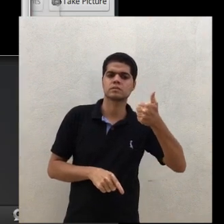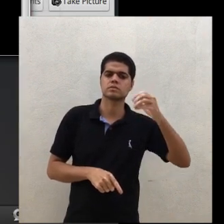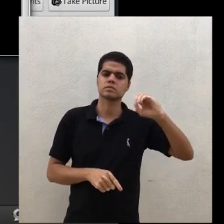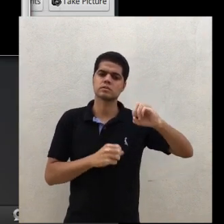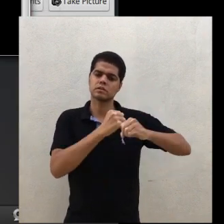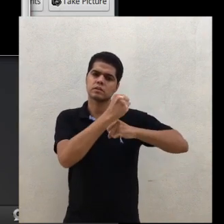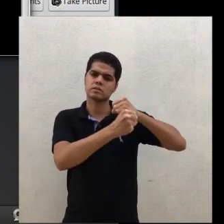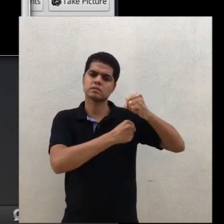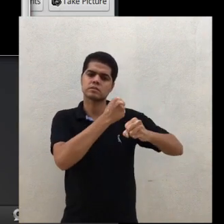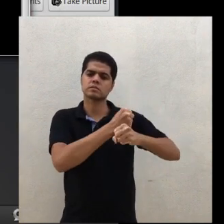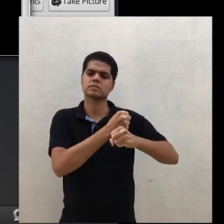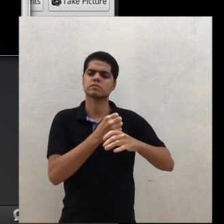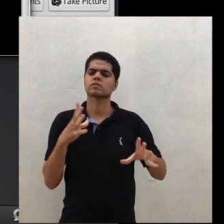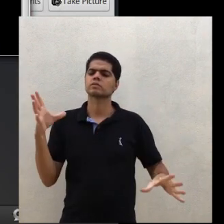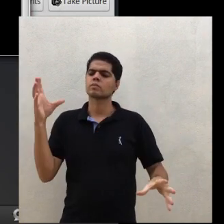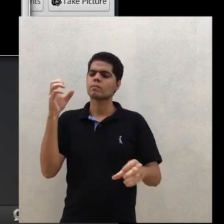C